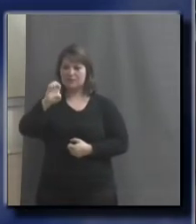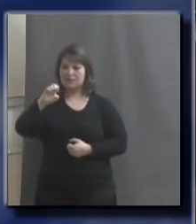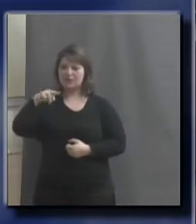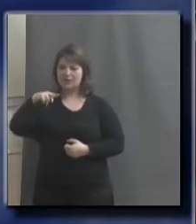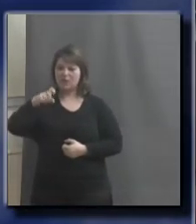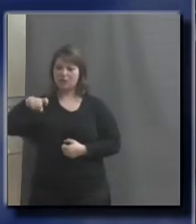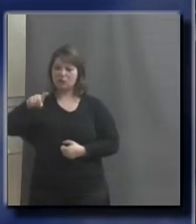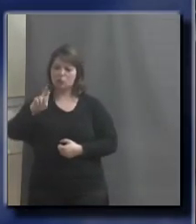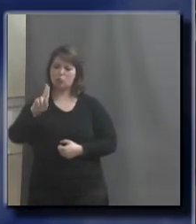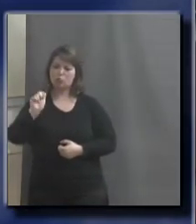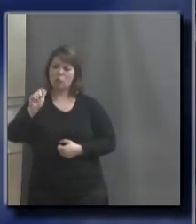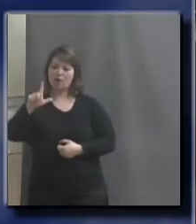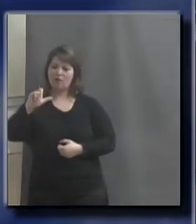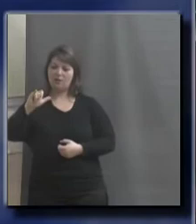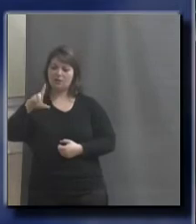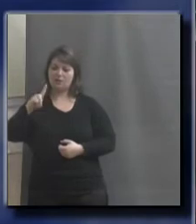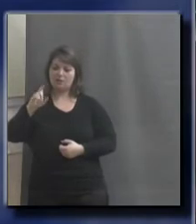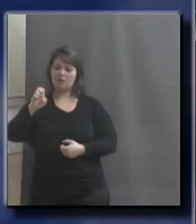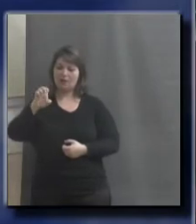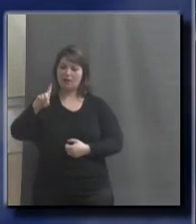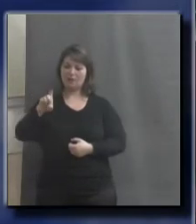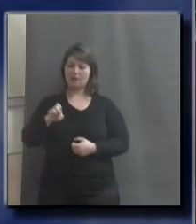só fazendo esse reparo para a gente não...